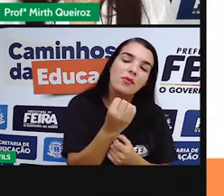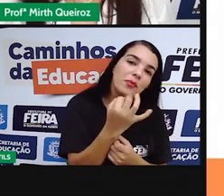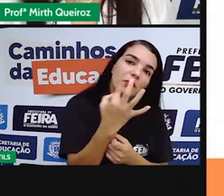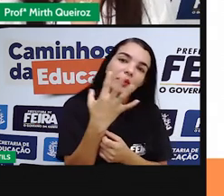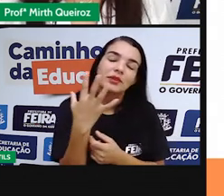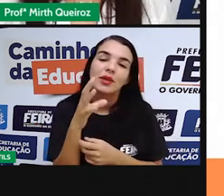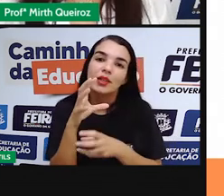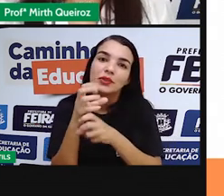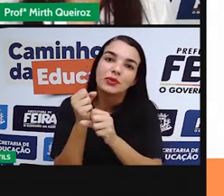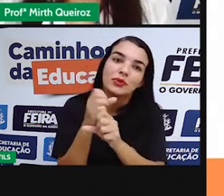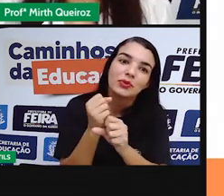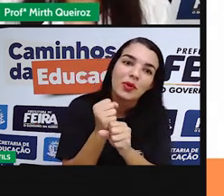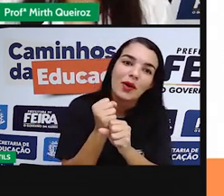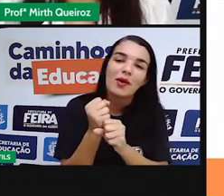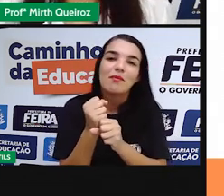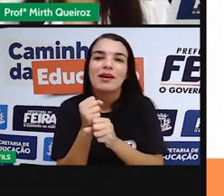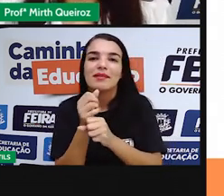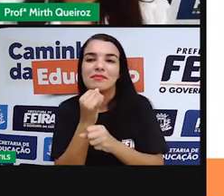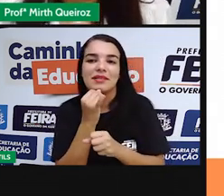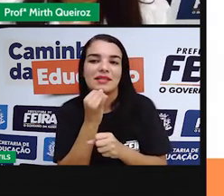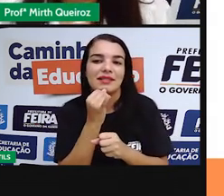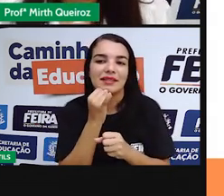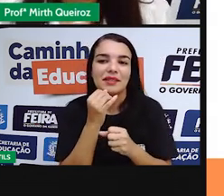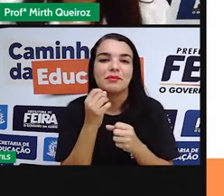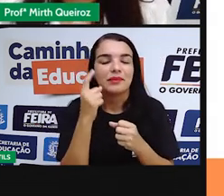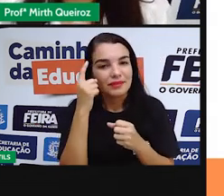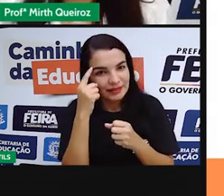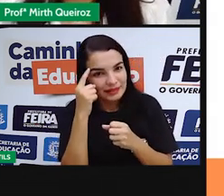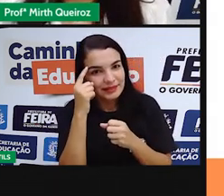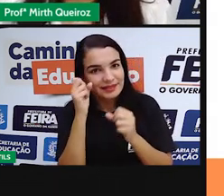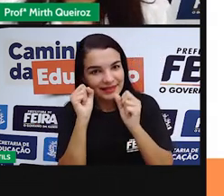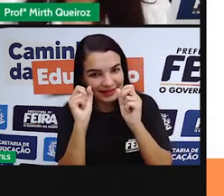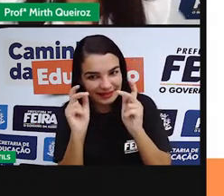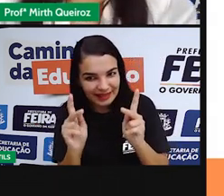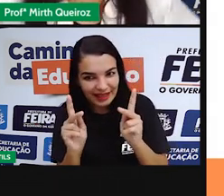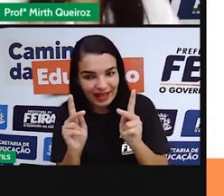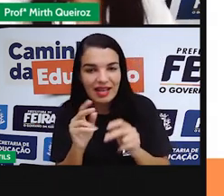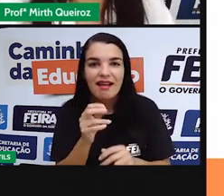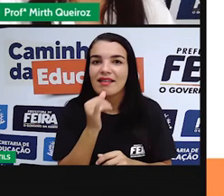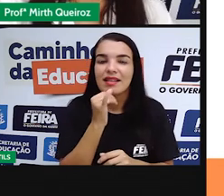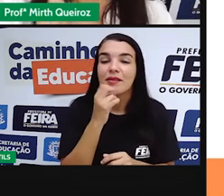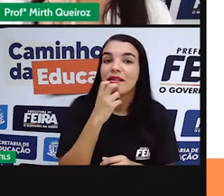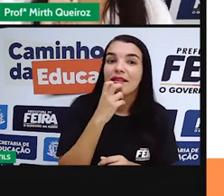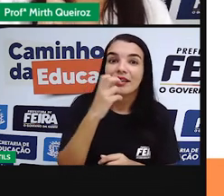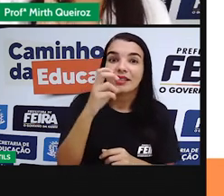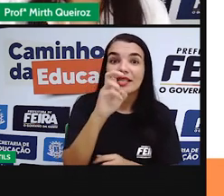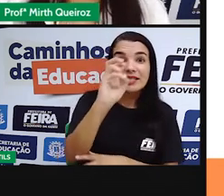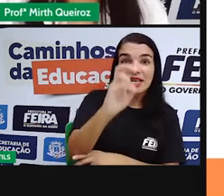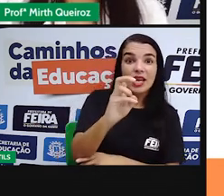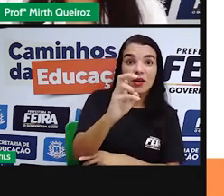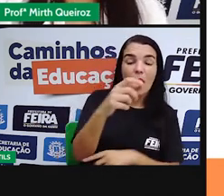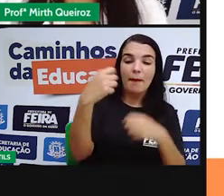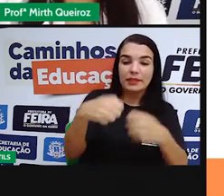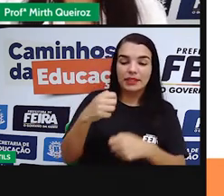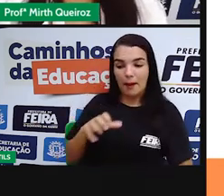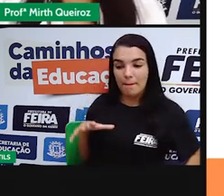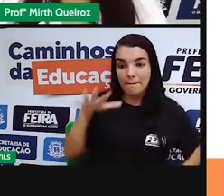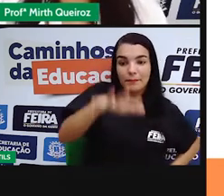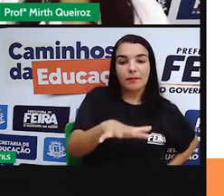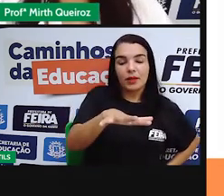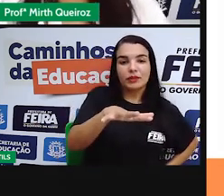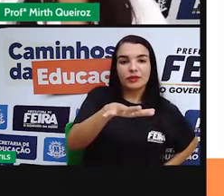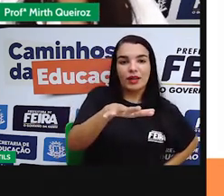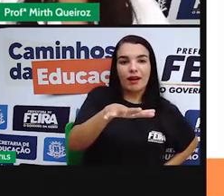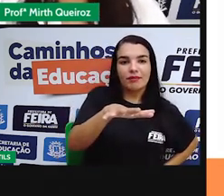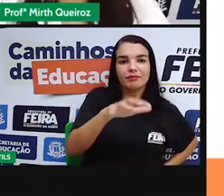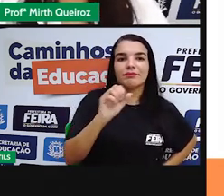quantidade que vai dar os meus dedos que eu vou colocar aqui com a do meu parceiro. Igual eu grito 5 e já mostro a quantidade que eu